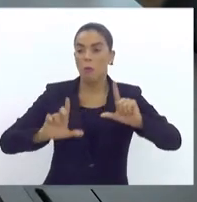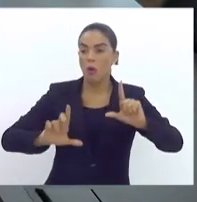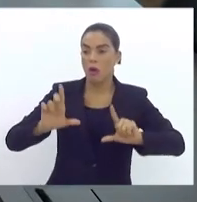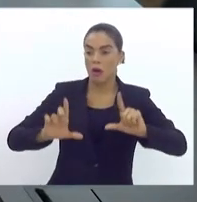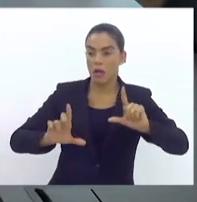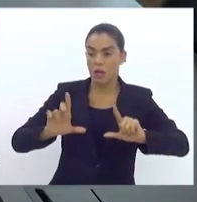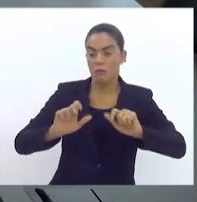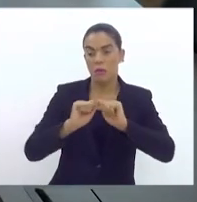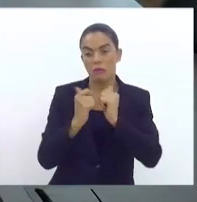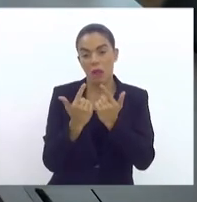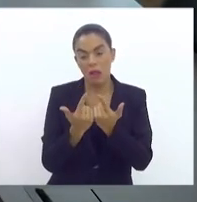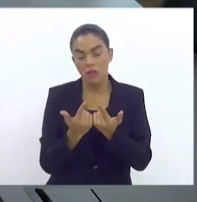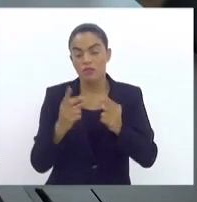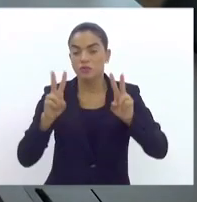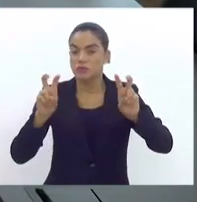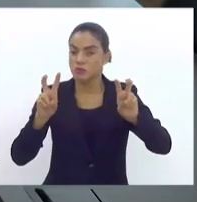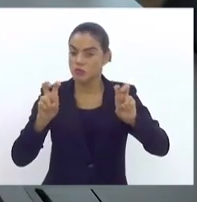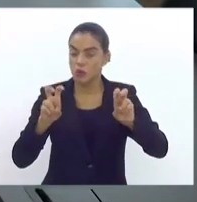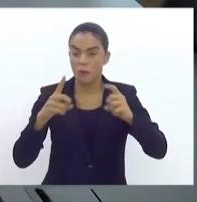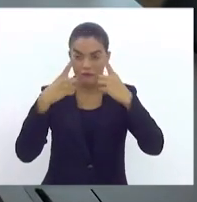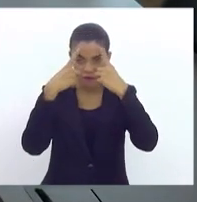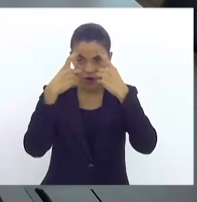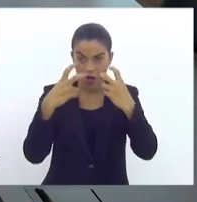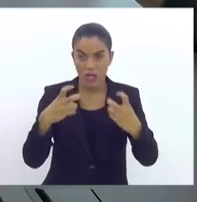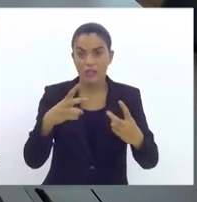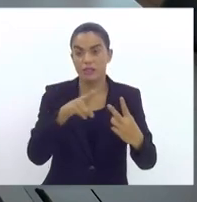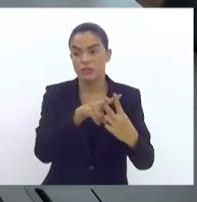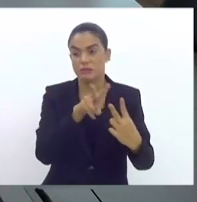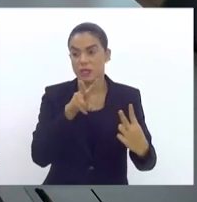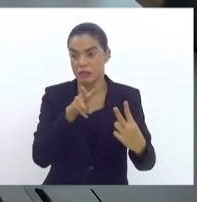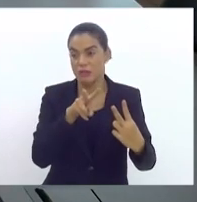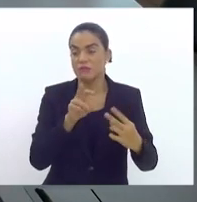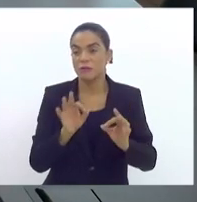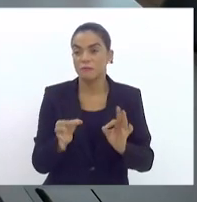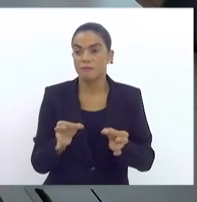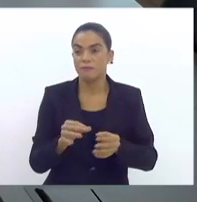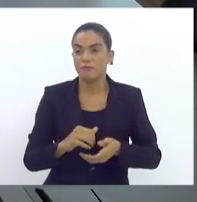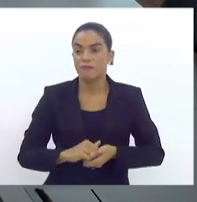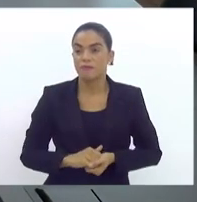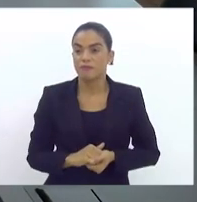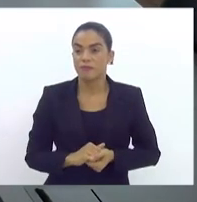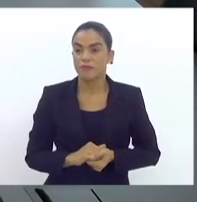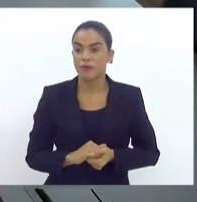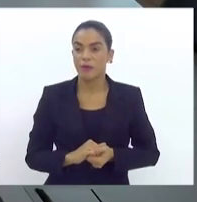né sobre violência cibernética outro tipo de violência contra mulher